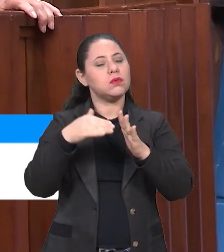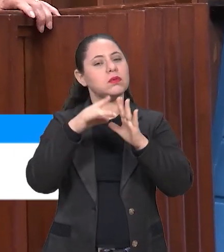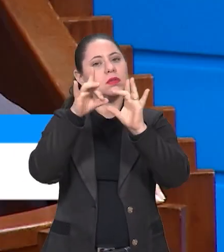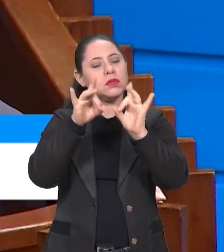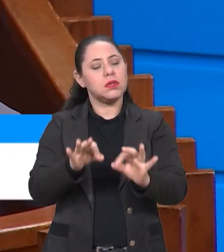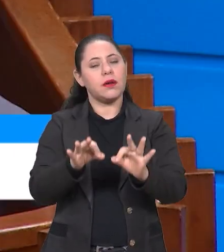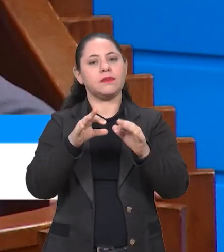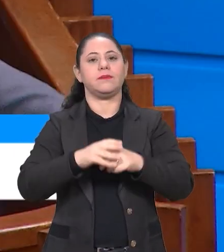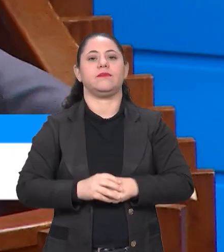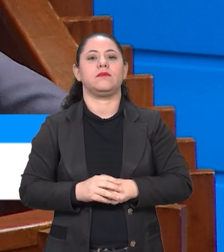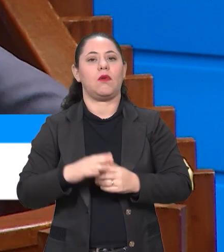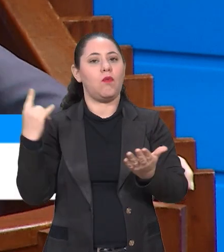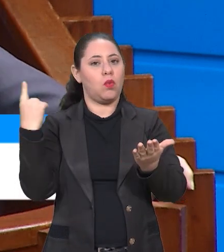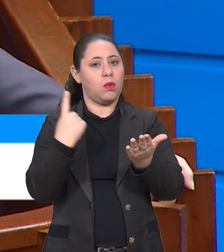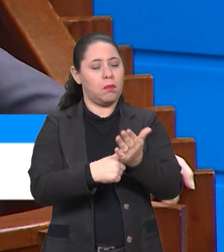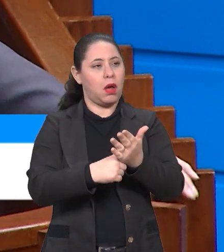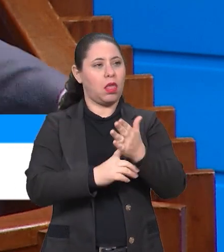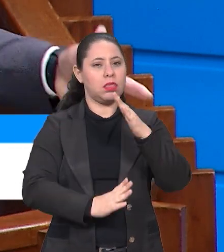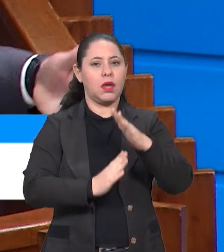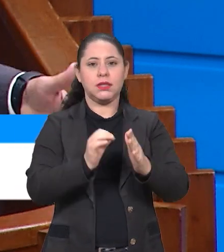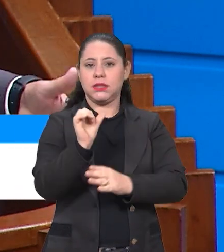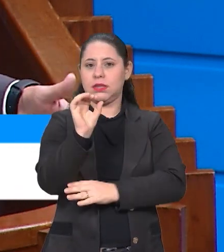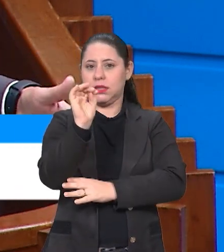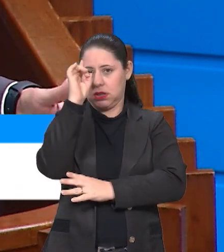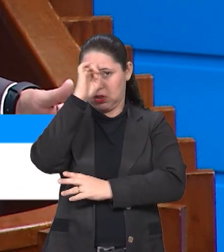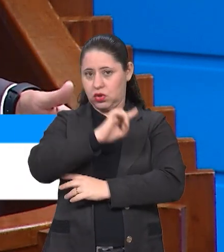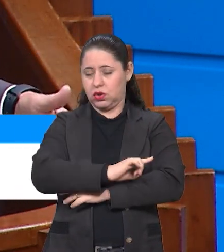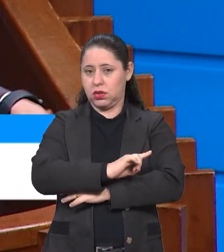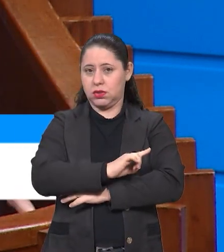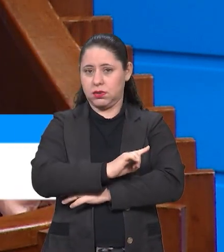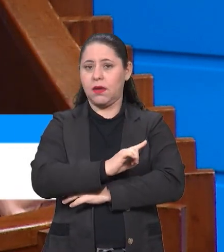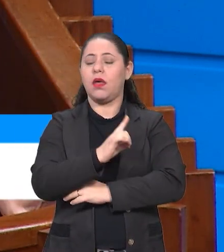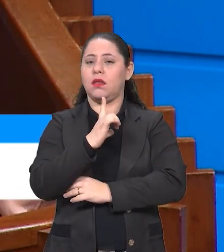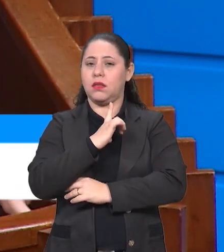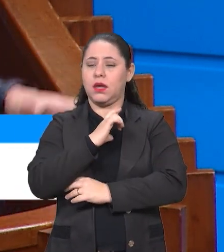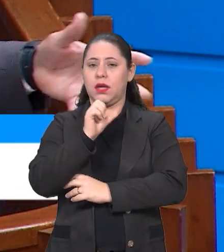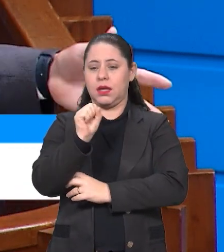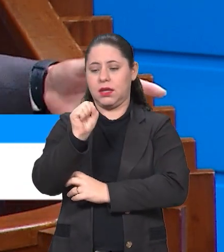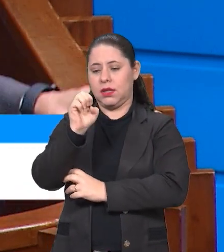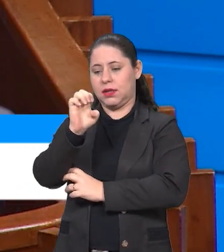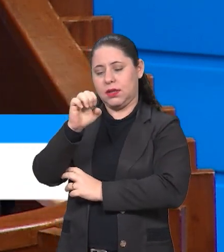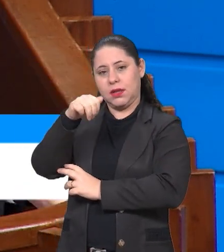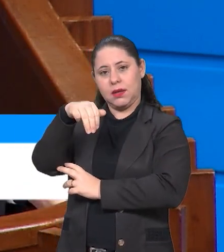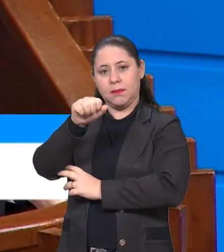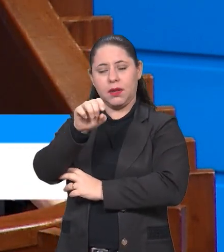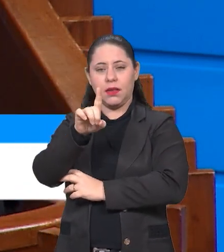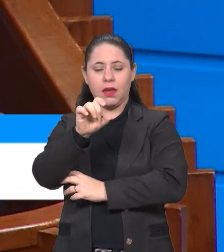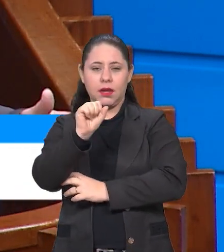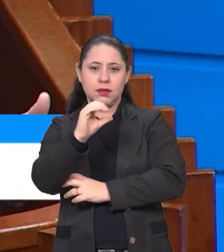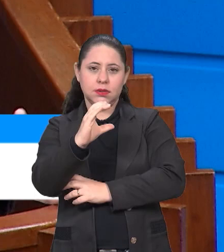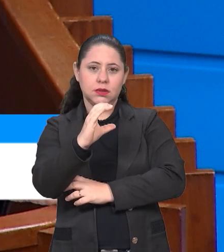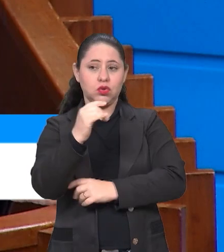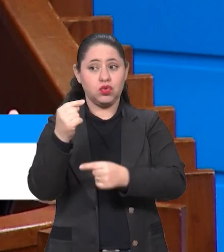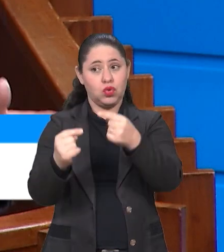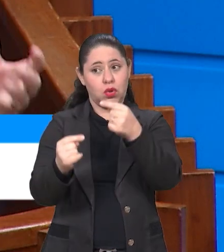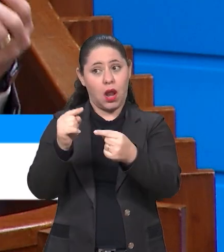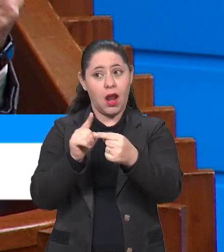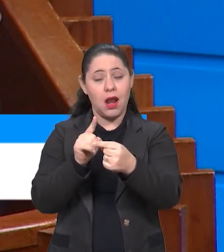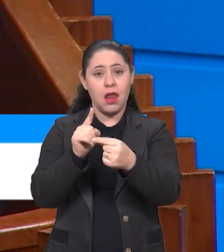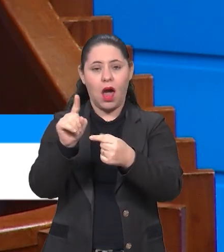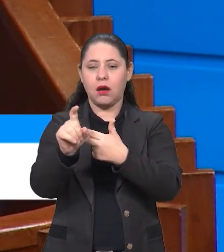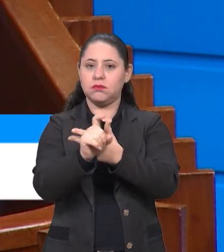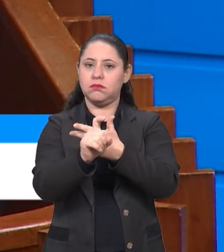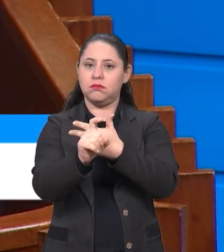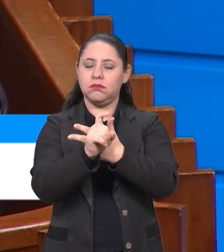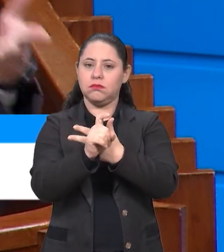regulamentada. Faz o compromisso de que no máximo 60 dias, através da Semadesc, do debate que ele vai fazer